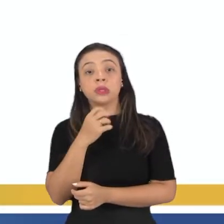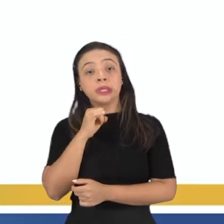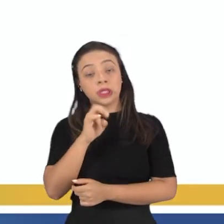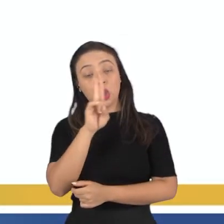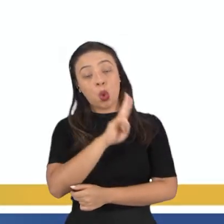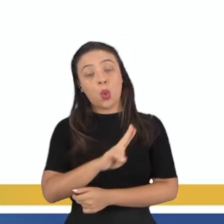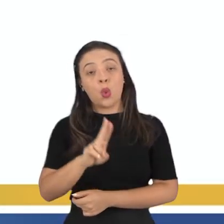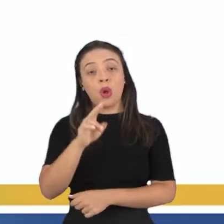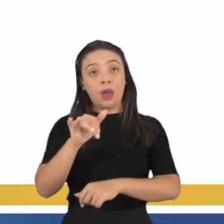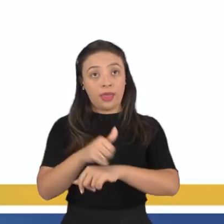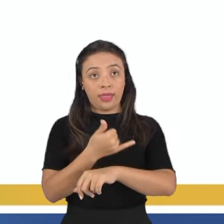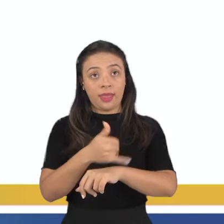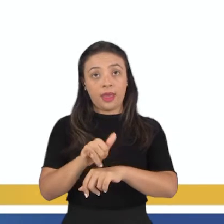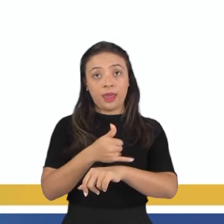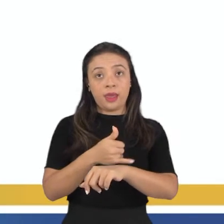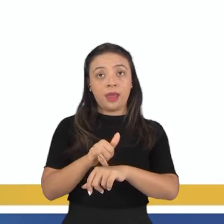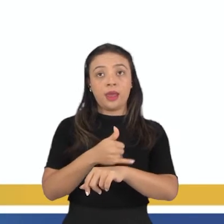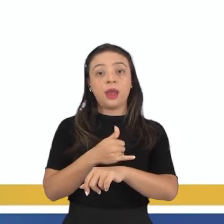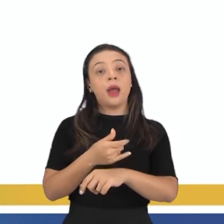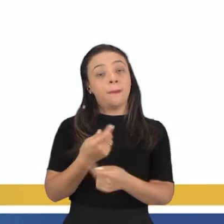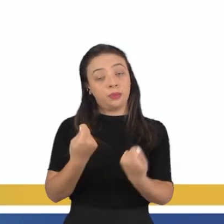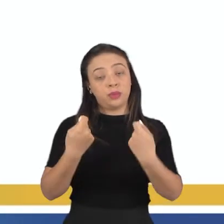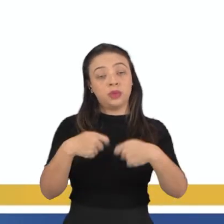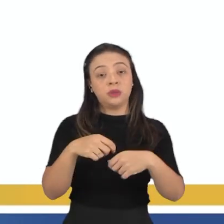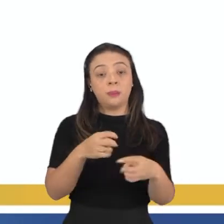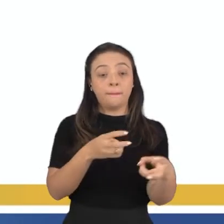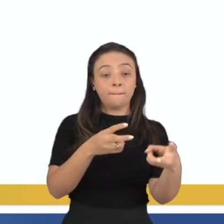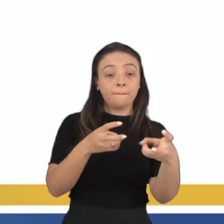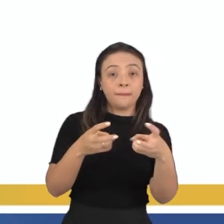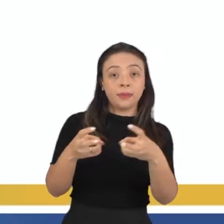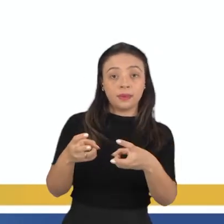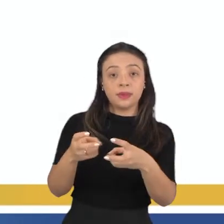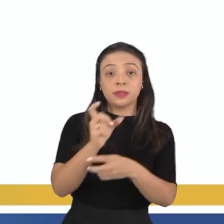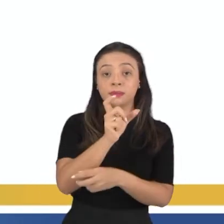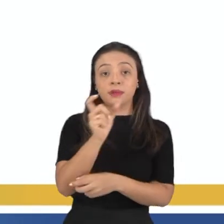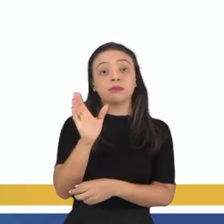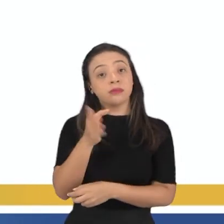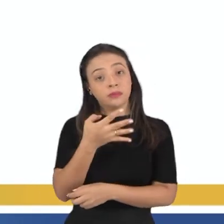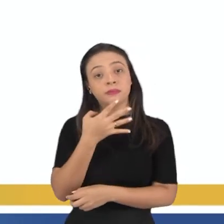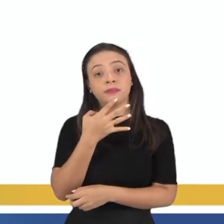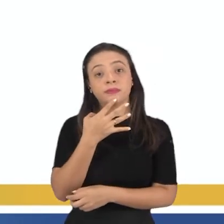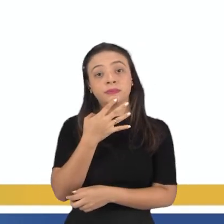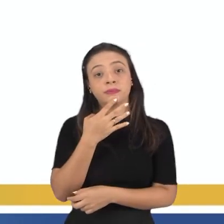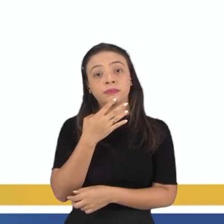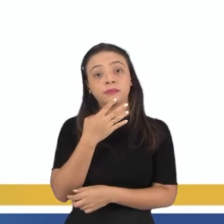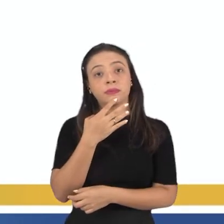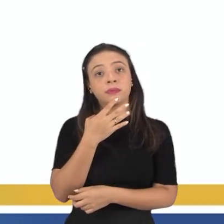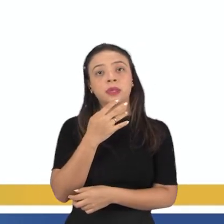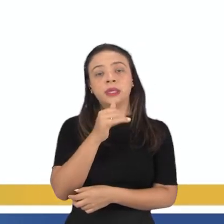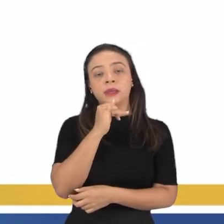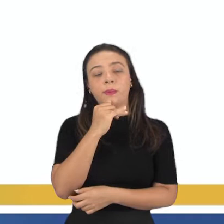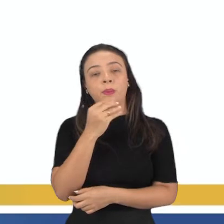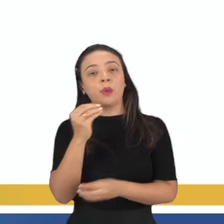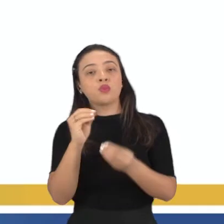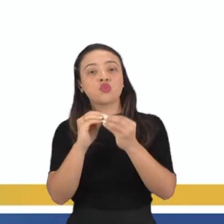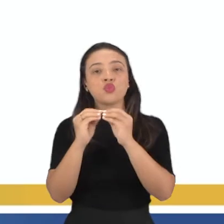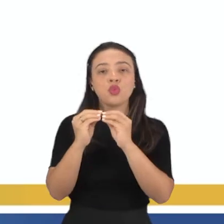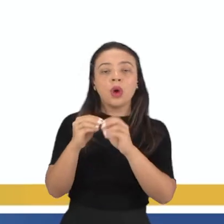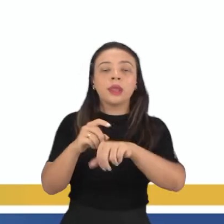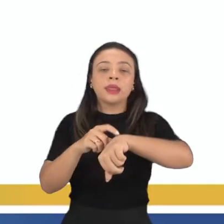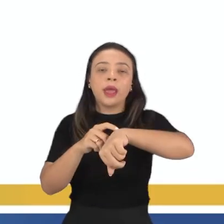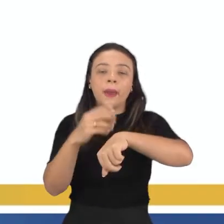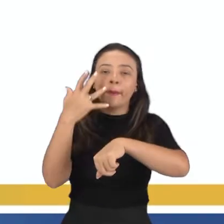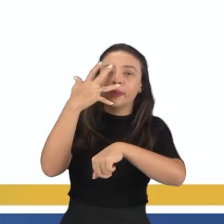a técnica do skimming scanning a gente consegue identificar essas palavras que nós já conhecemos que são comuns né como beijo tempo